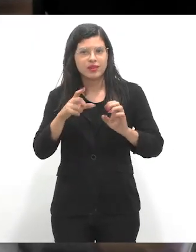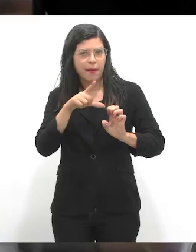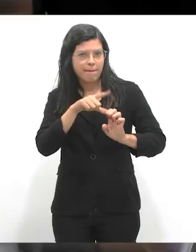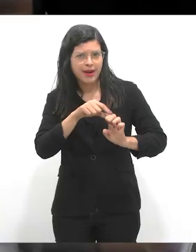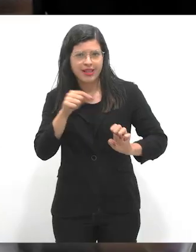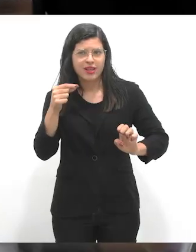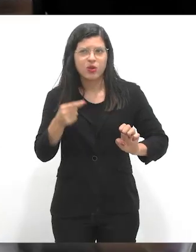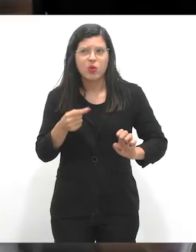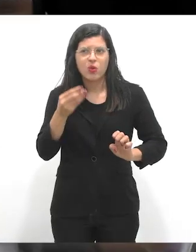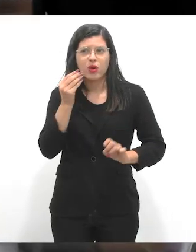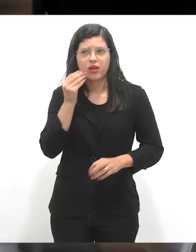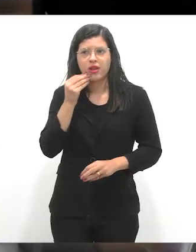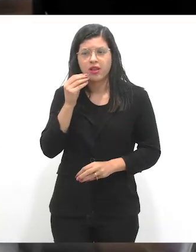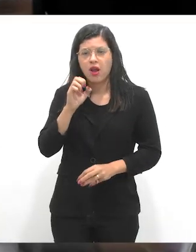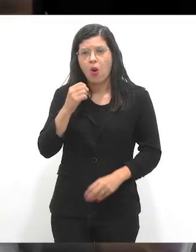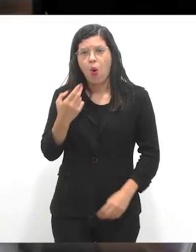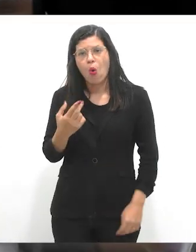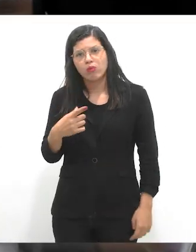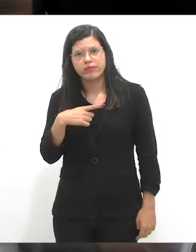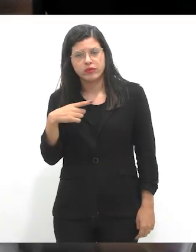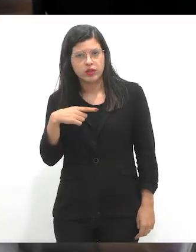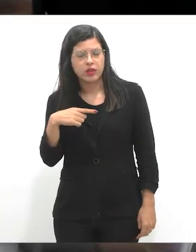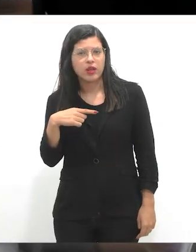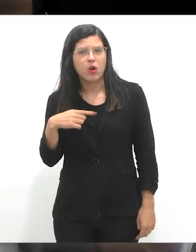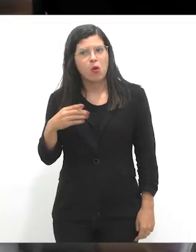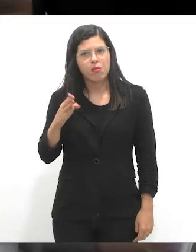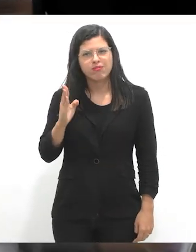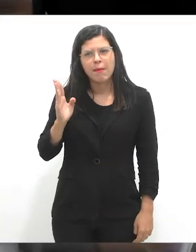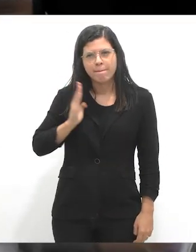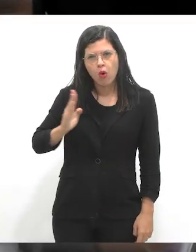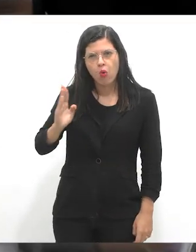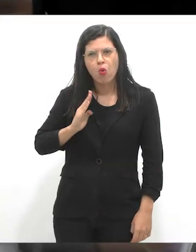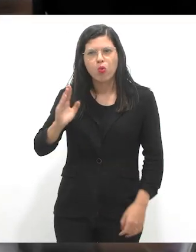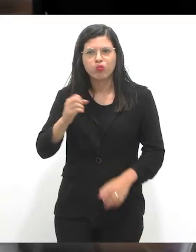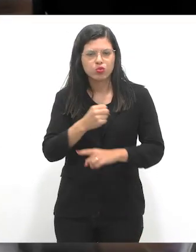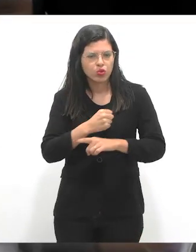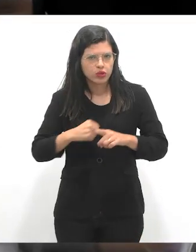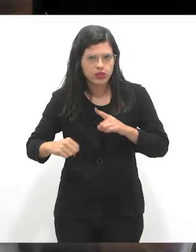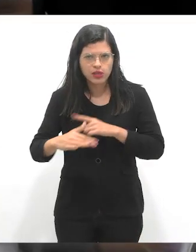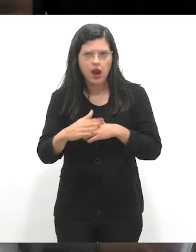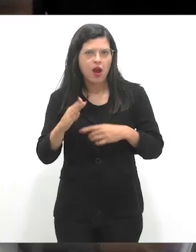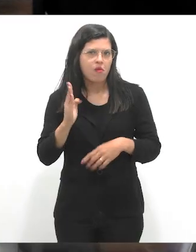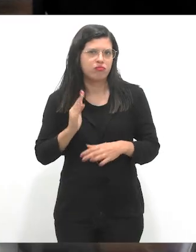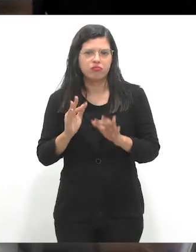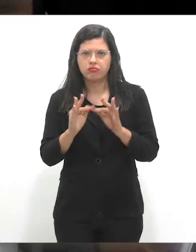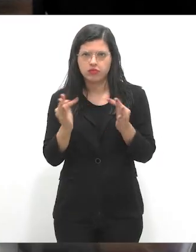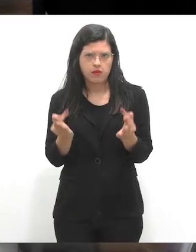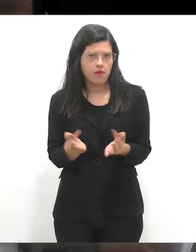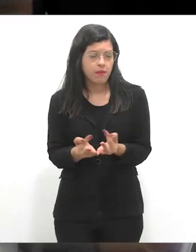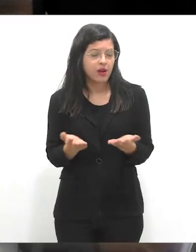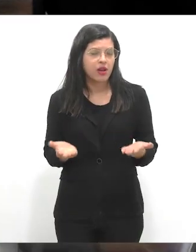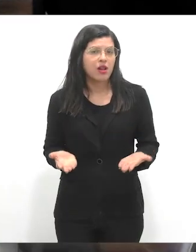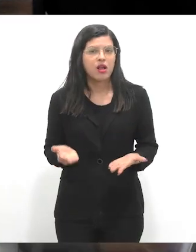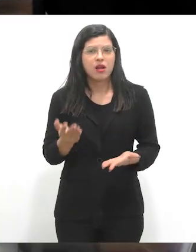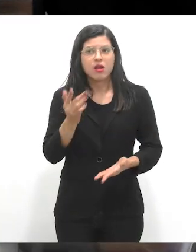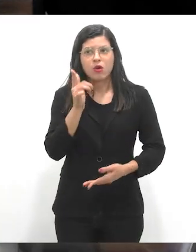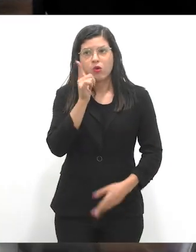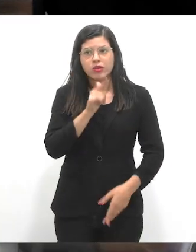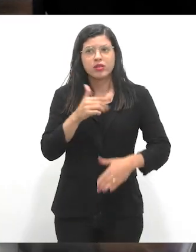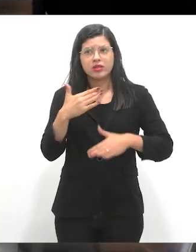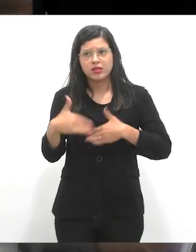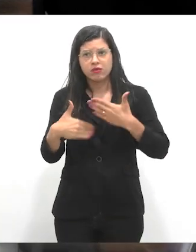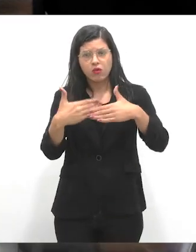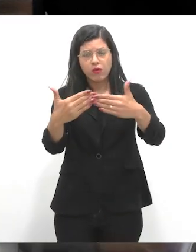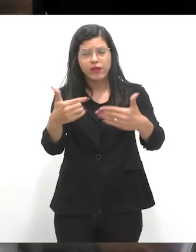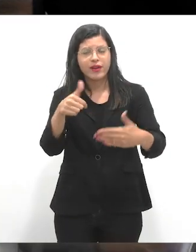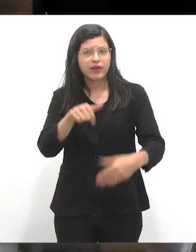de ser empreendedora, tentar, ou então ter um benefício social, né? Bolsa Família, algum outro benefício, para que ela possa, então,